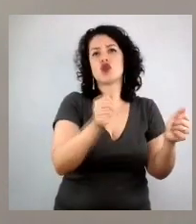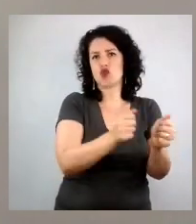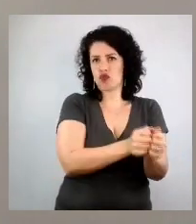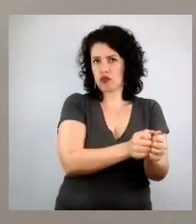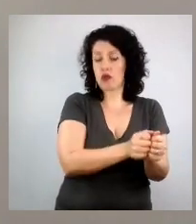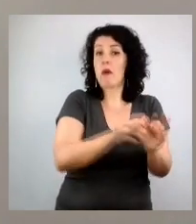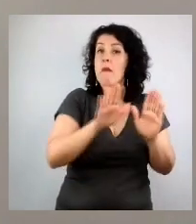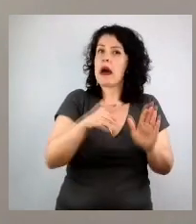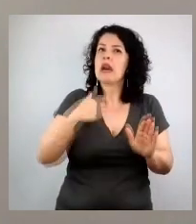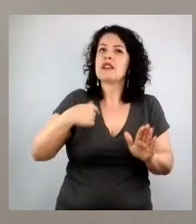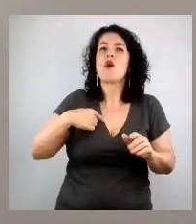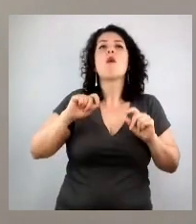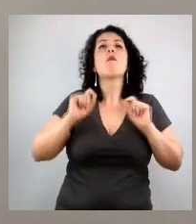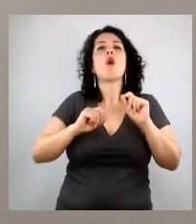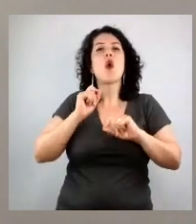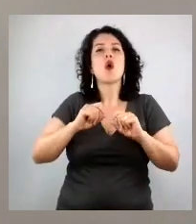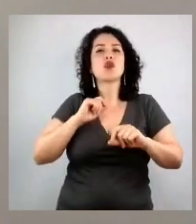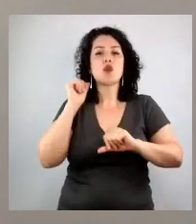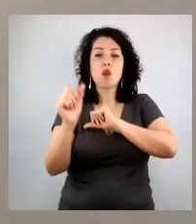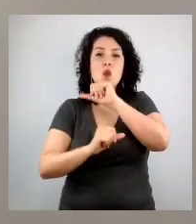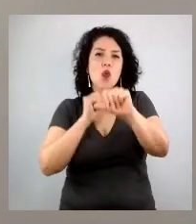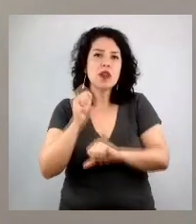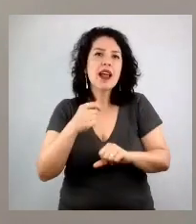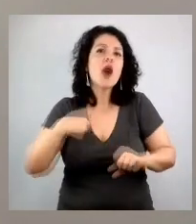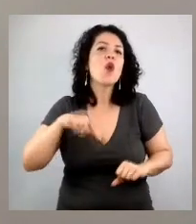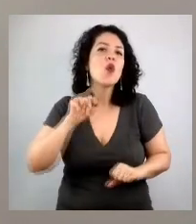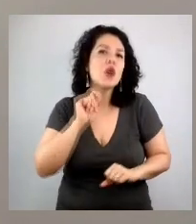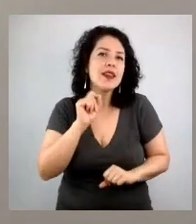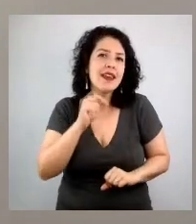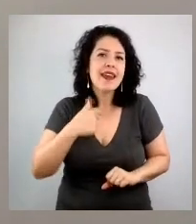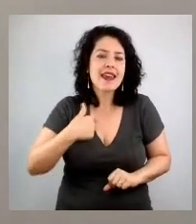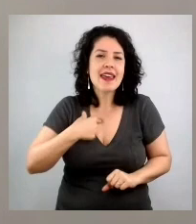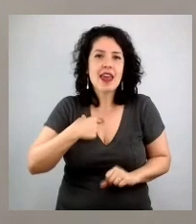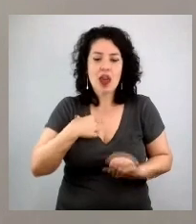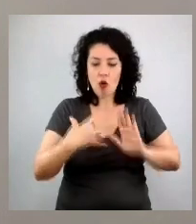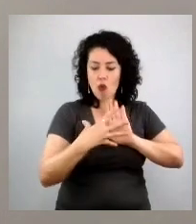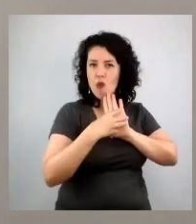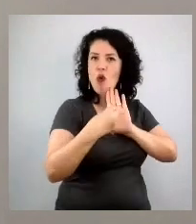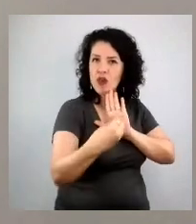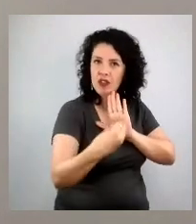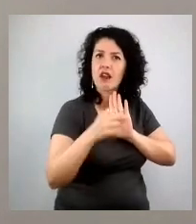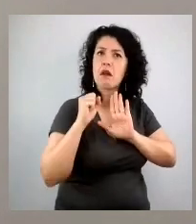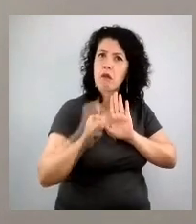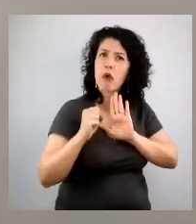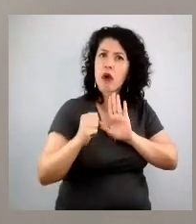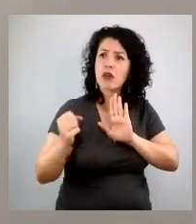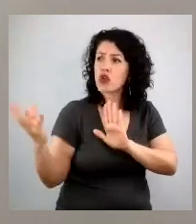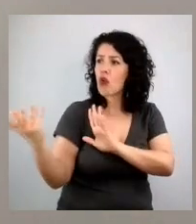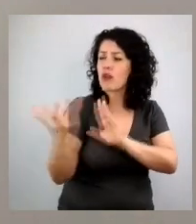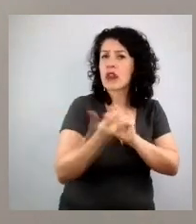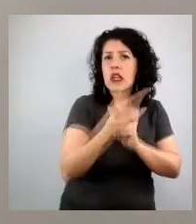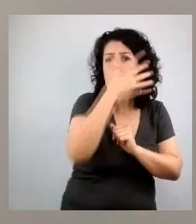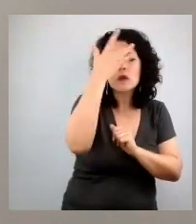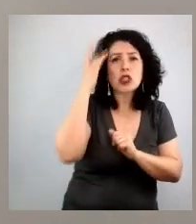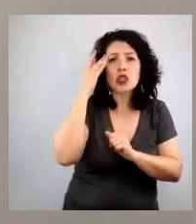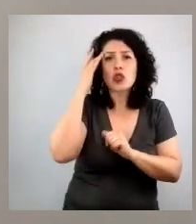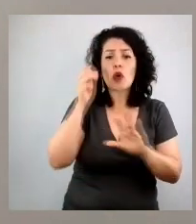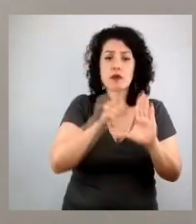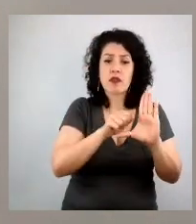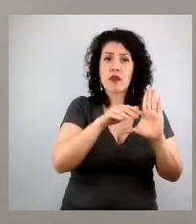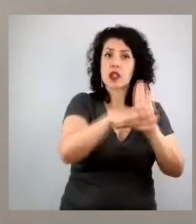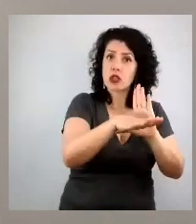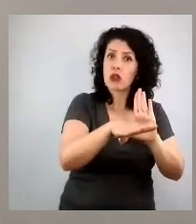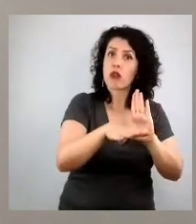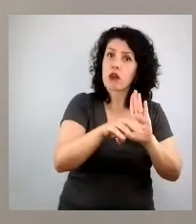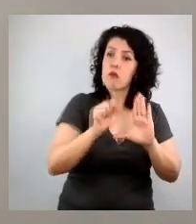dar exemplo e trazer pessoas, influenciadores, porque às vezes as pessoas falam assim também, sabe? Não sei se acontece com você.